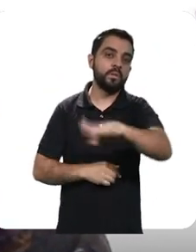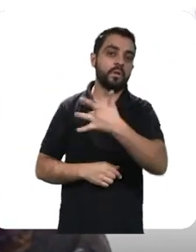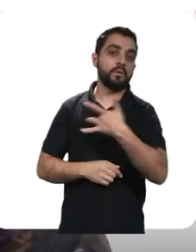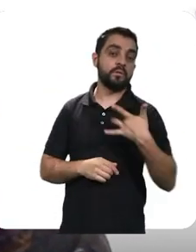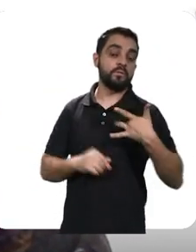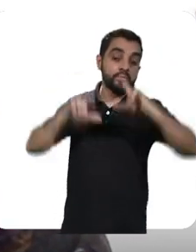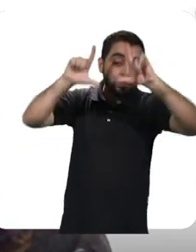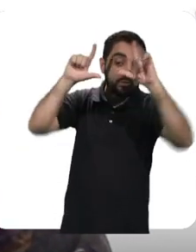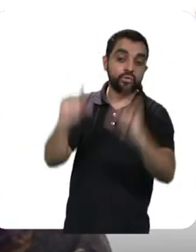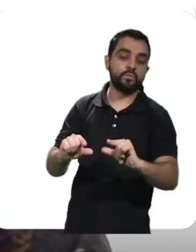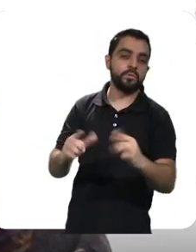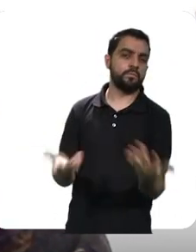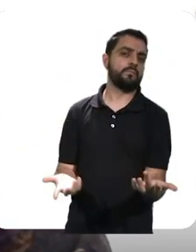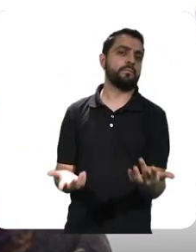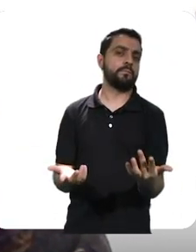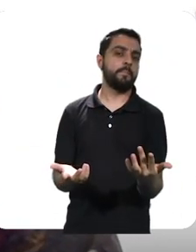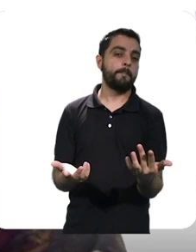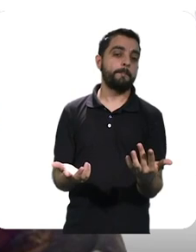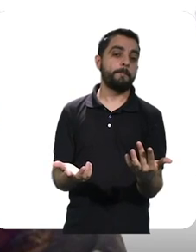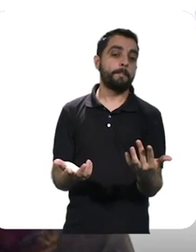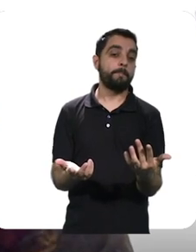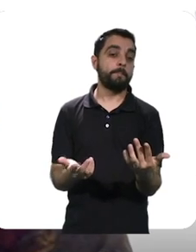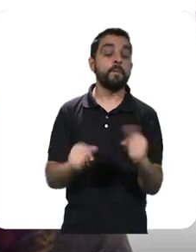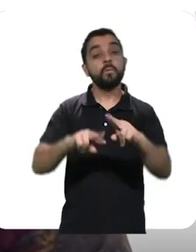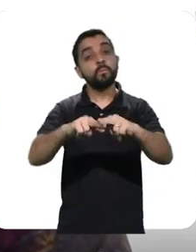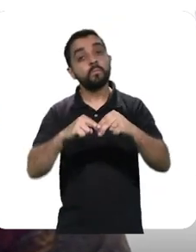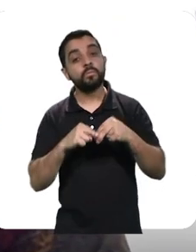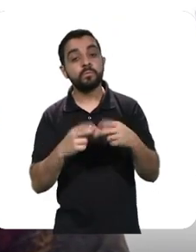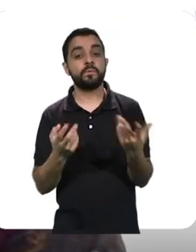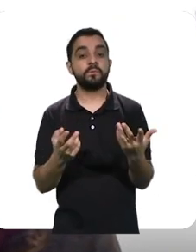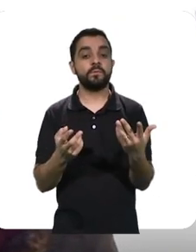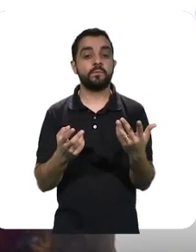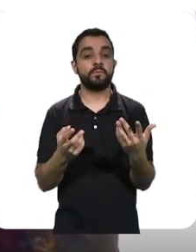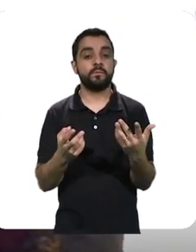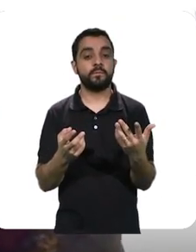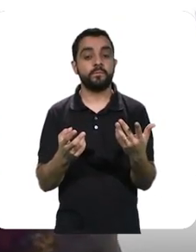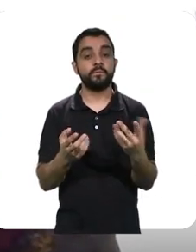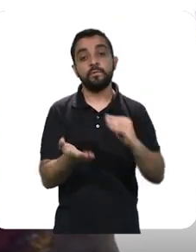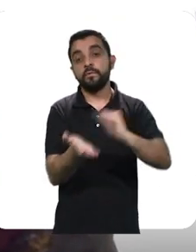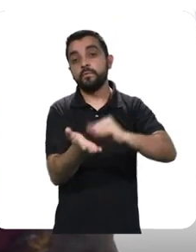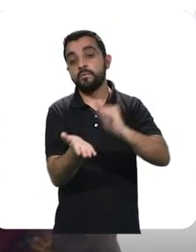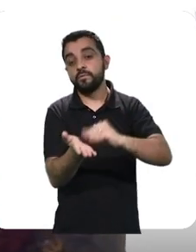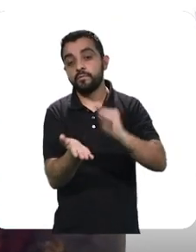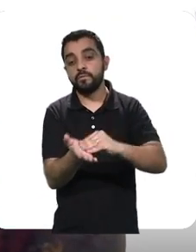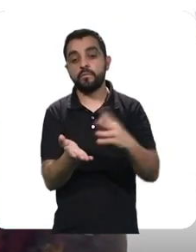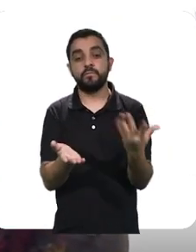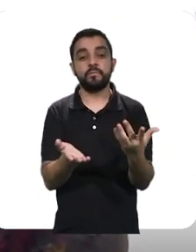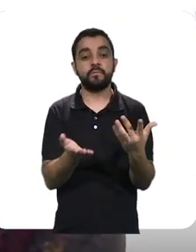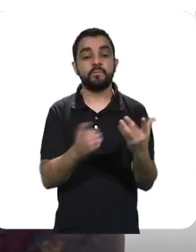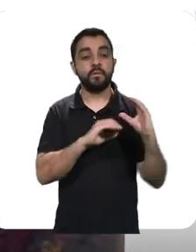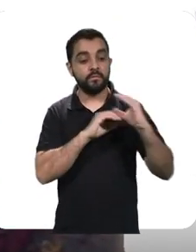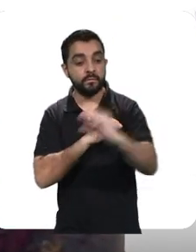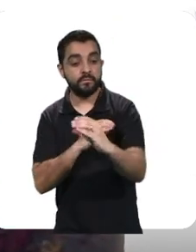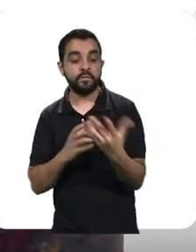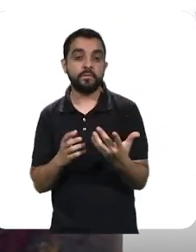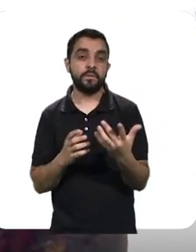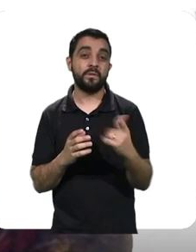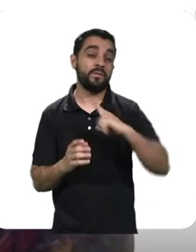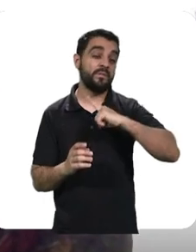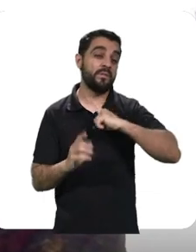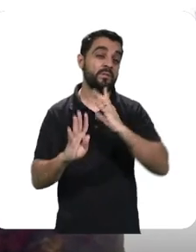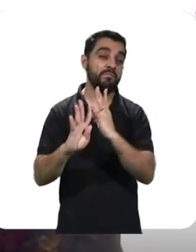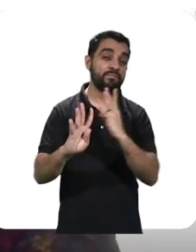pasta da saúde. Então, a gente está colhendo os frutos com uma baixa cobertura de